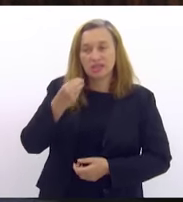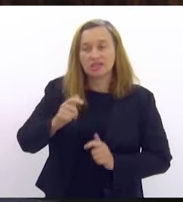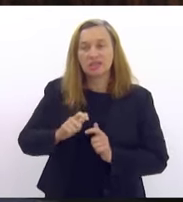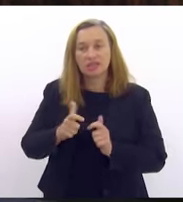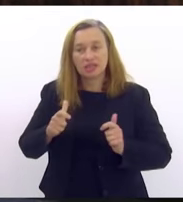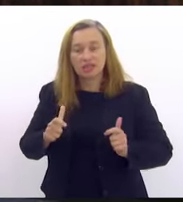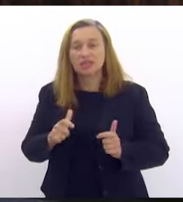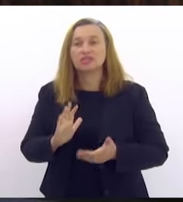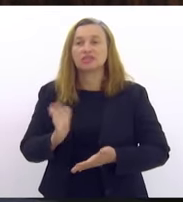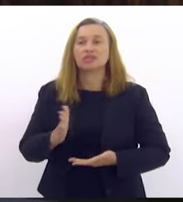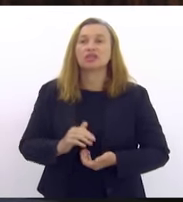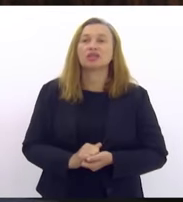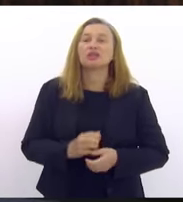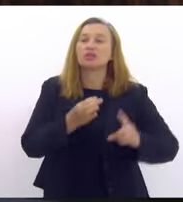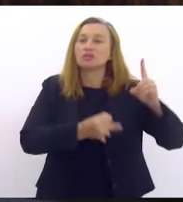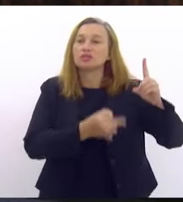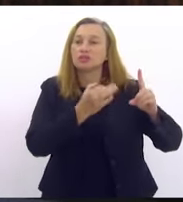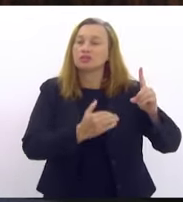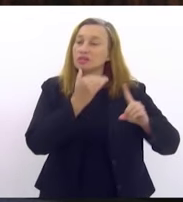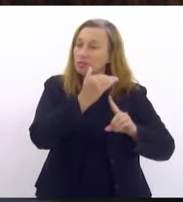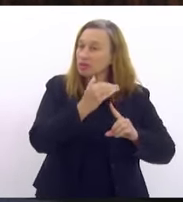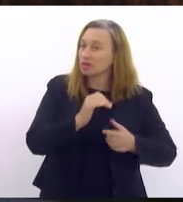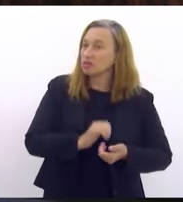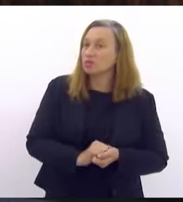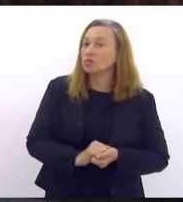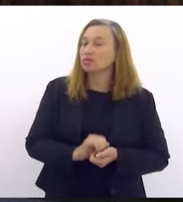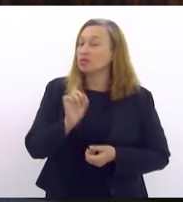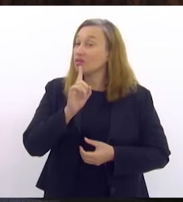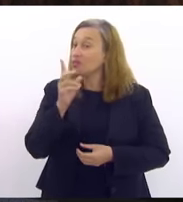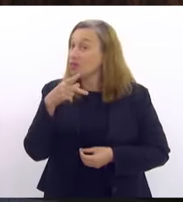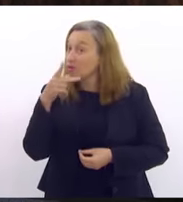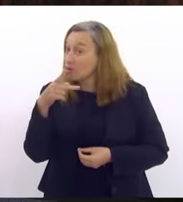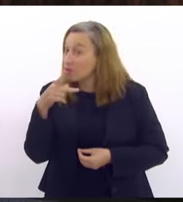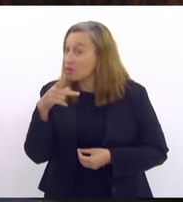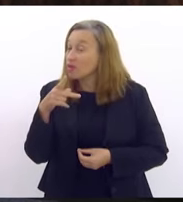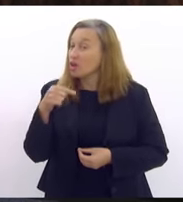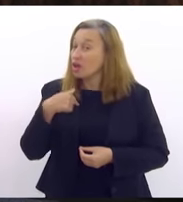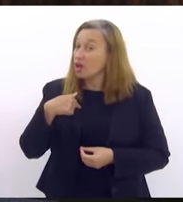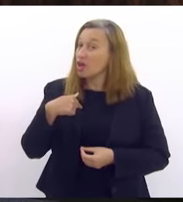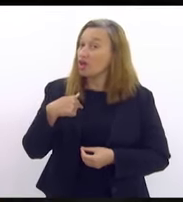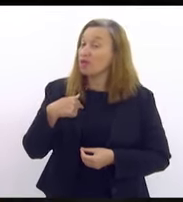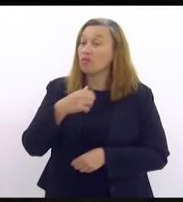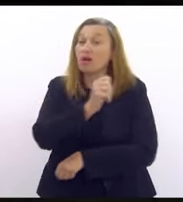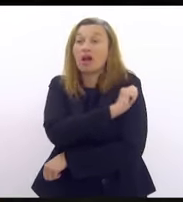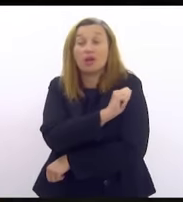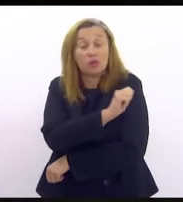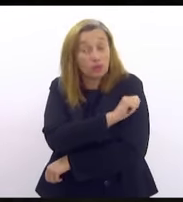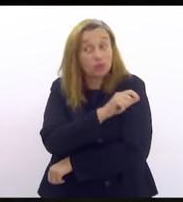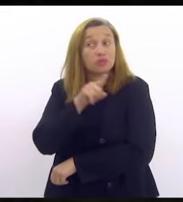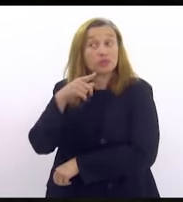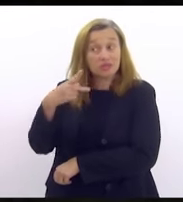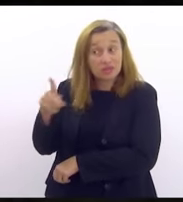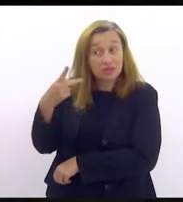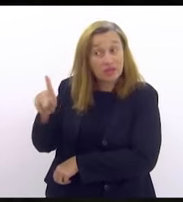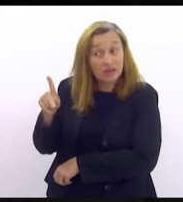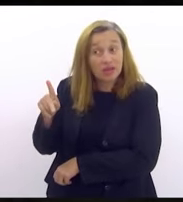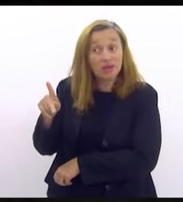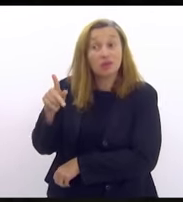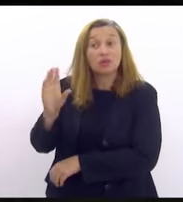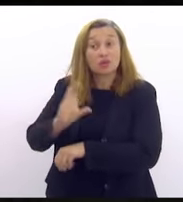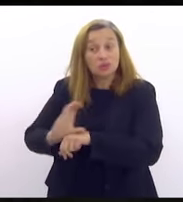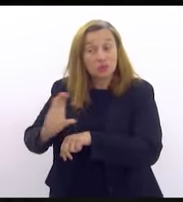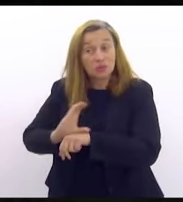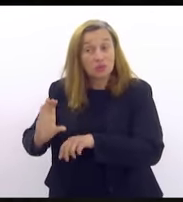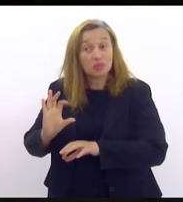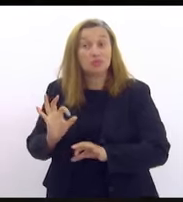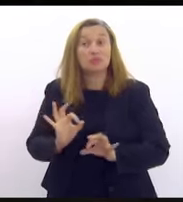Alexandre você eh vossa excelência não colocou eu fui seu aluno no toga né da curso preparatório